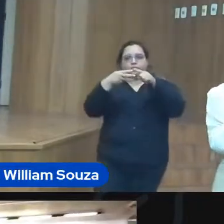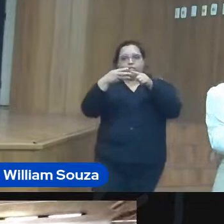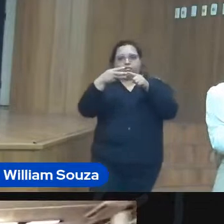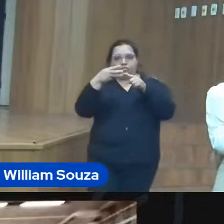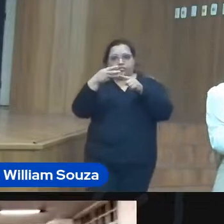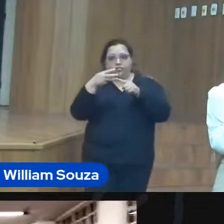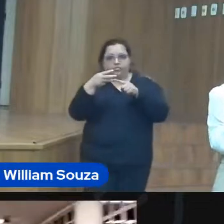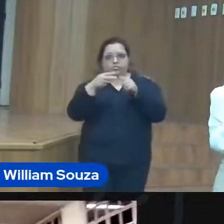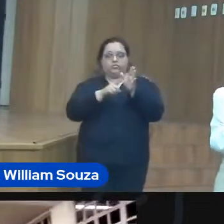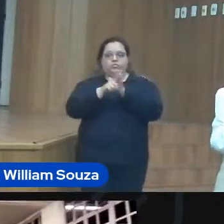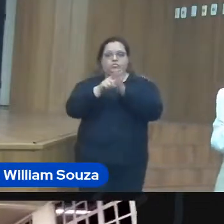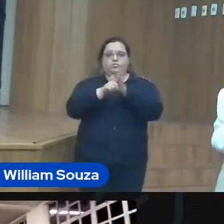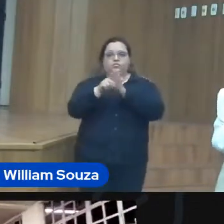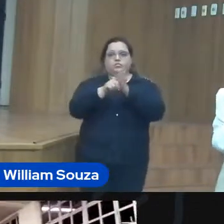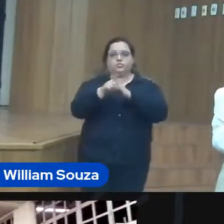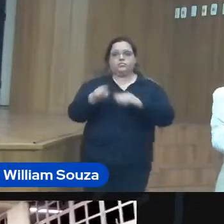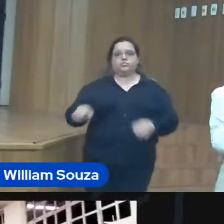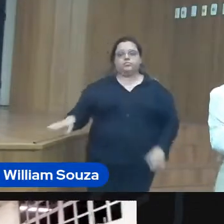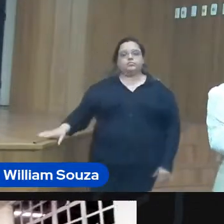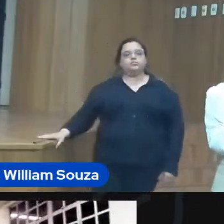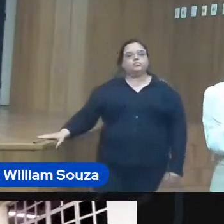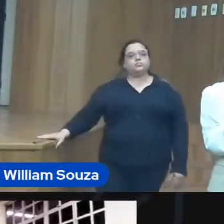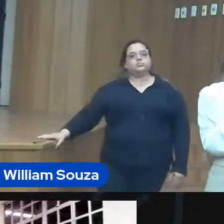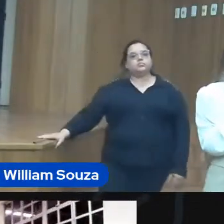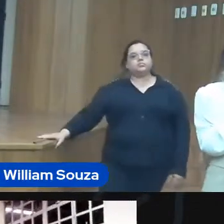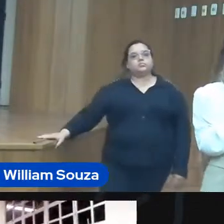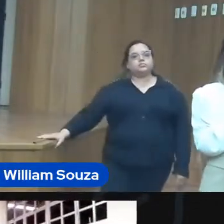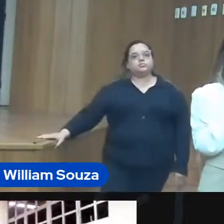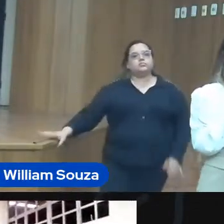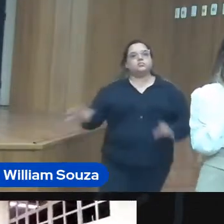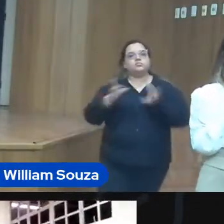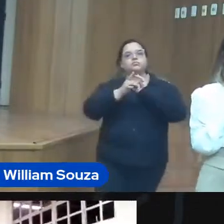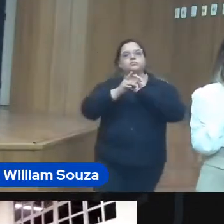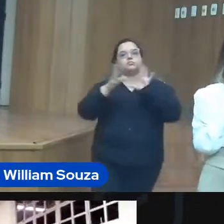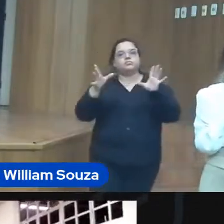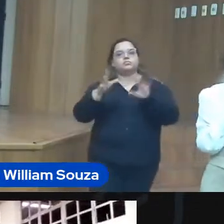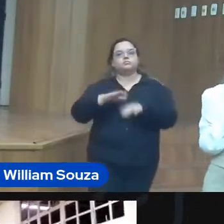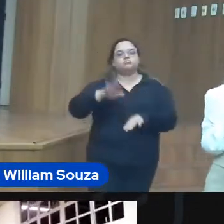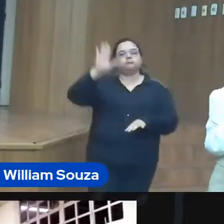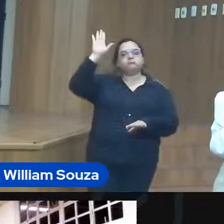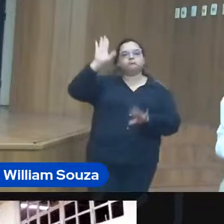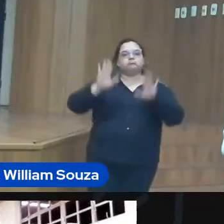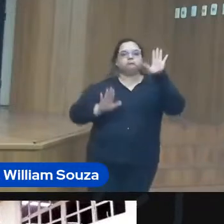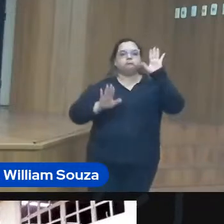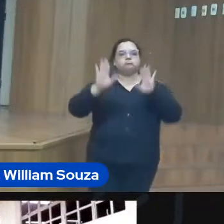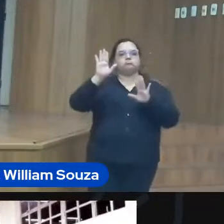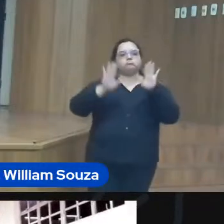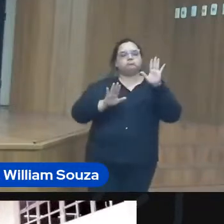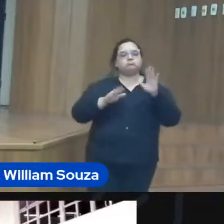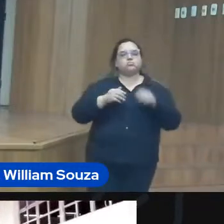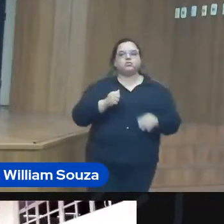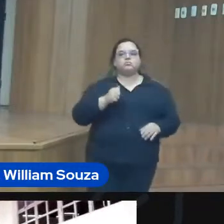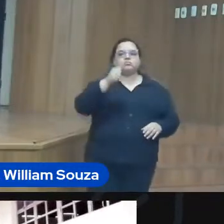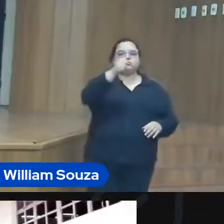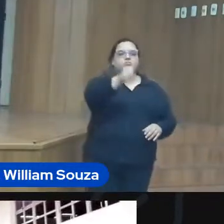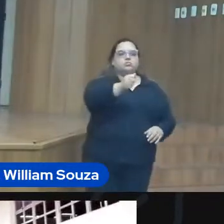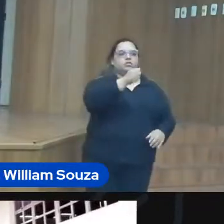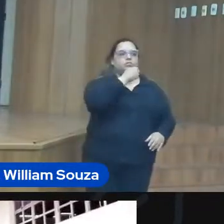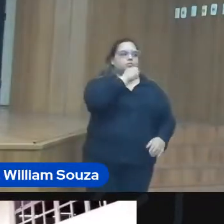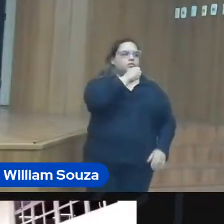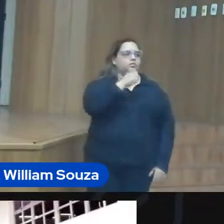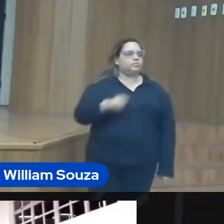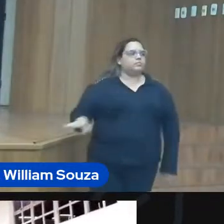perguntas. A plateia, sinta-se à vontade, pode levantar a mão e a gente leva o microfone até